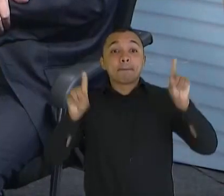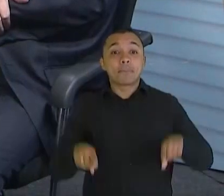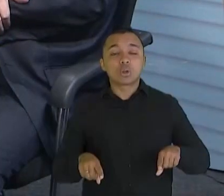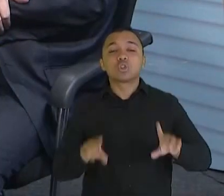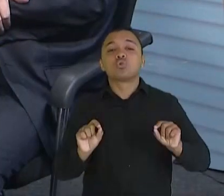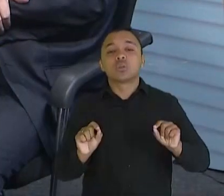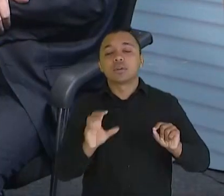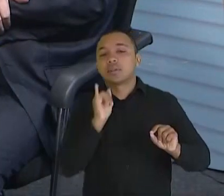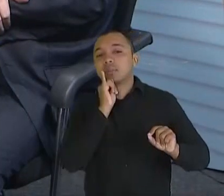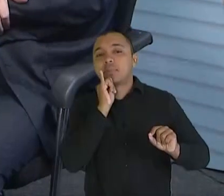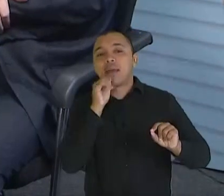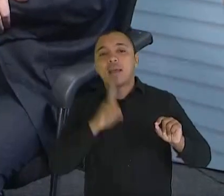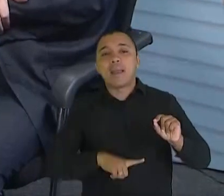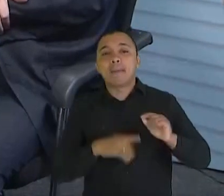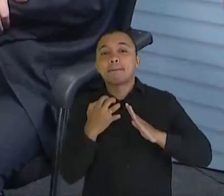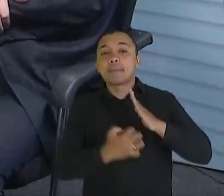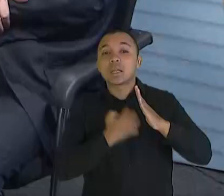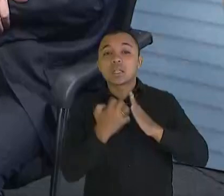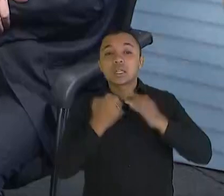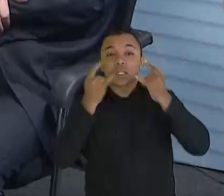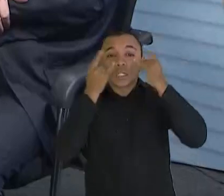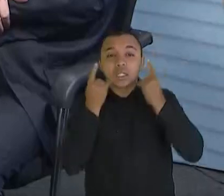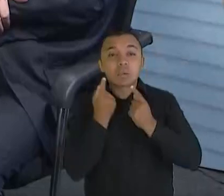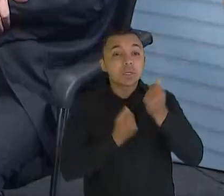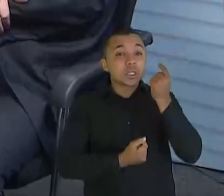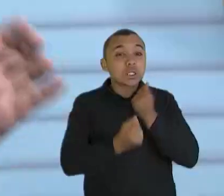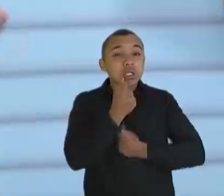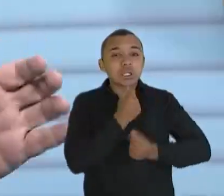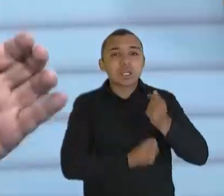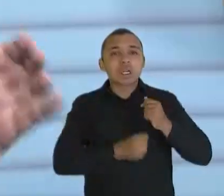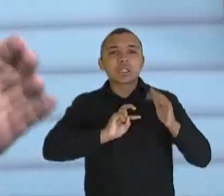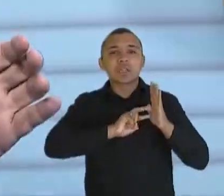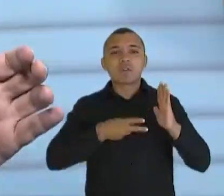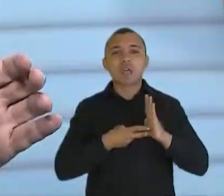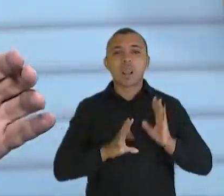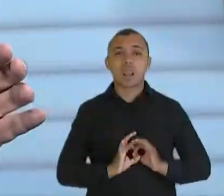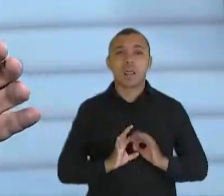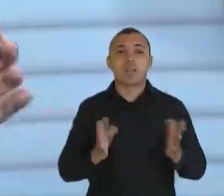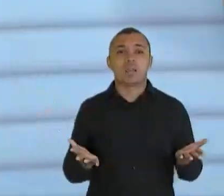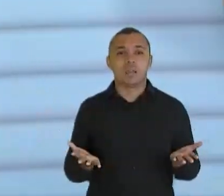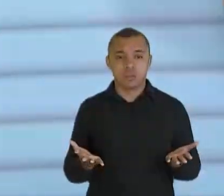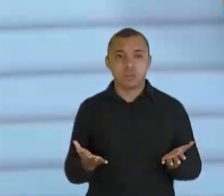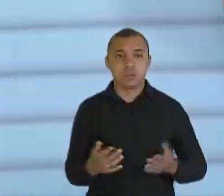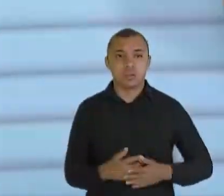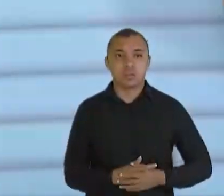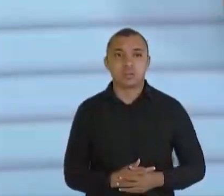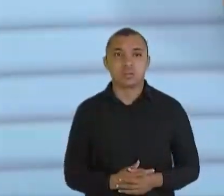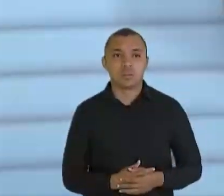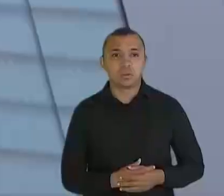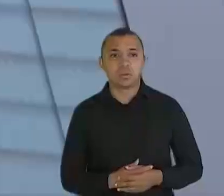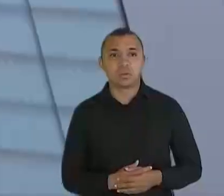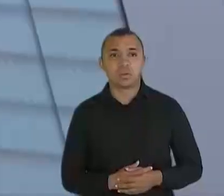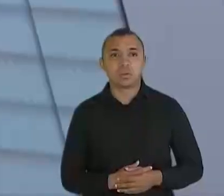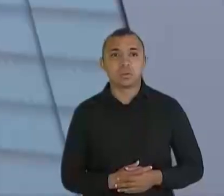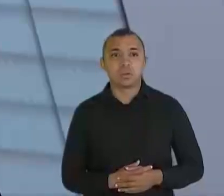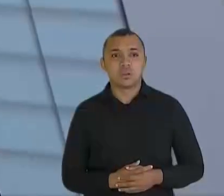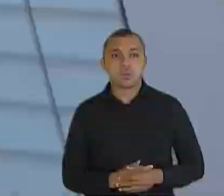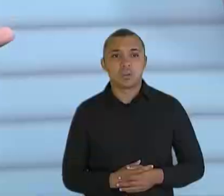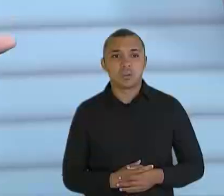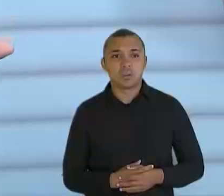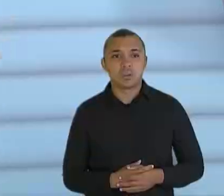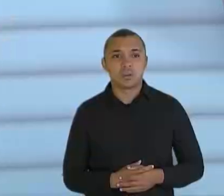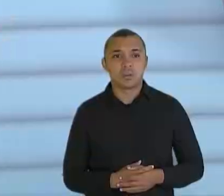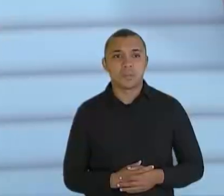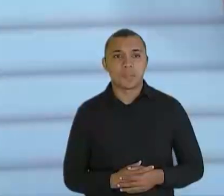o território de maneira brutal, violenta e ilegal e não tem regulação nenhuma. Isso, ou seja... Hoje eles têm empresas de fachada lavando dinheiro no Brasil. Então,